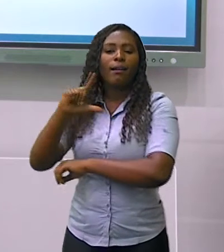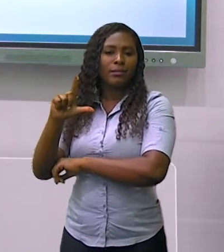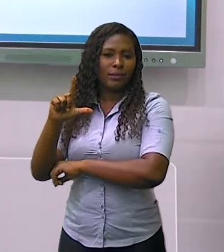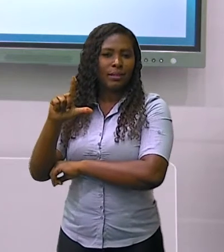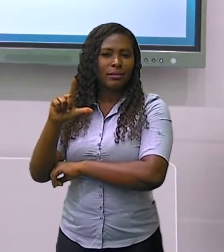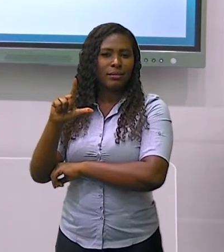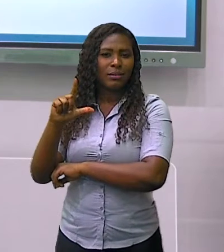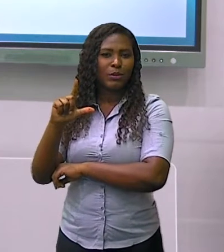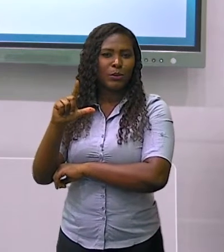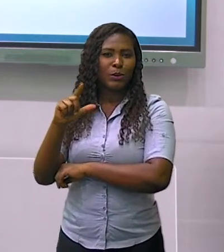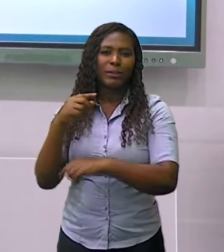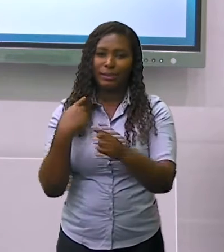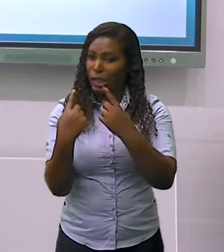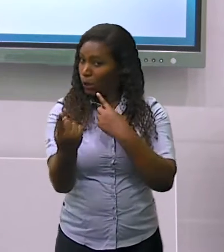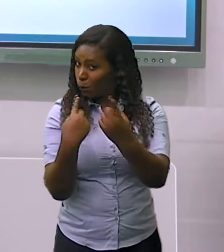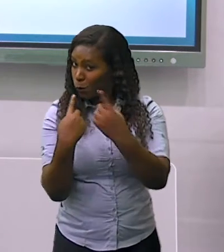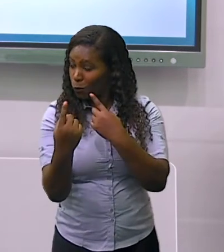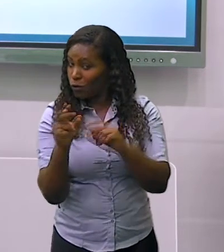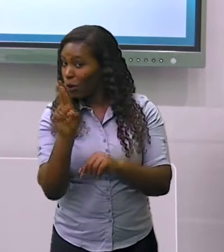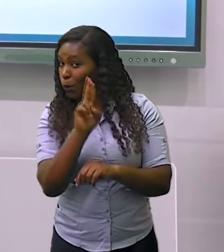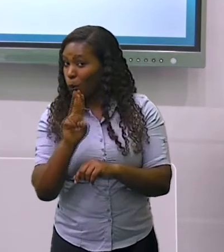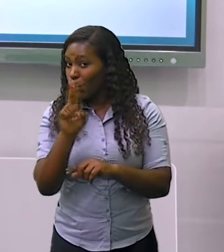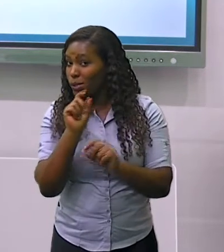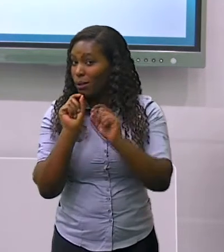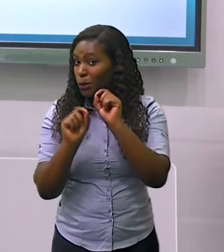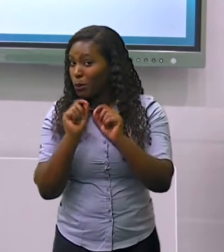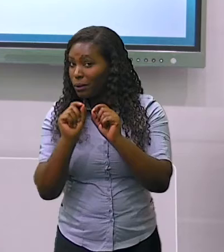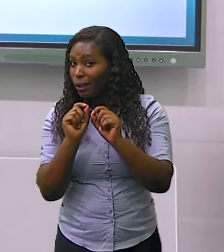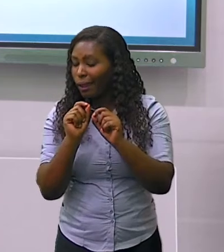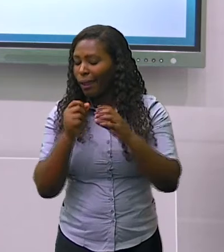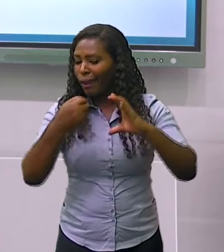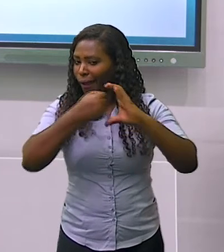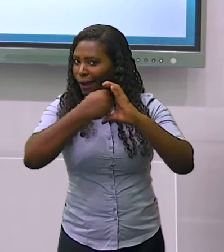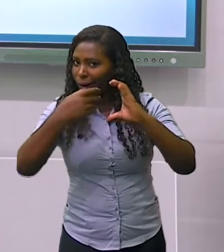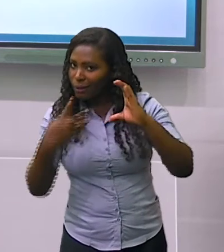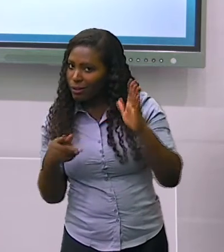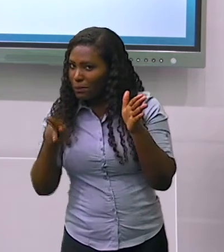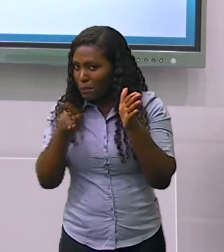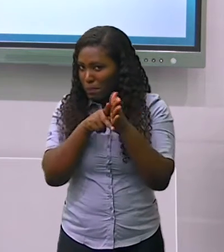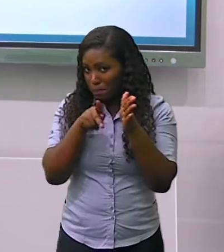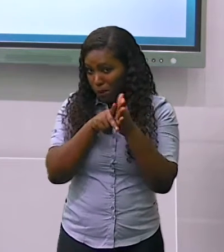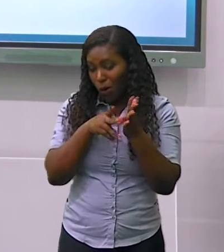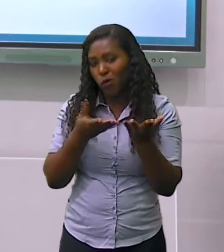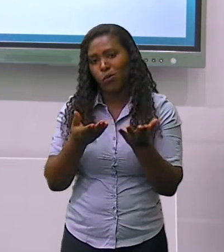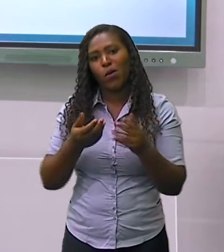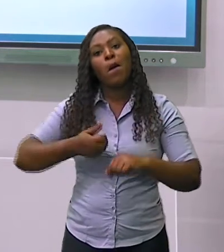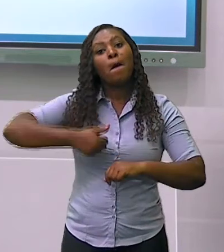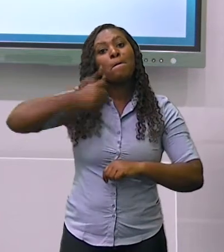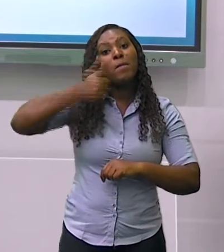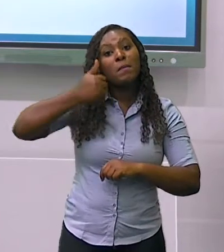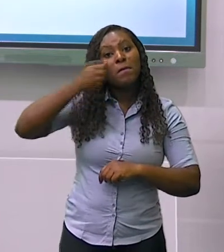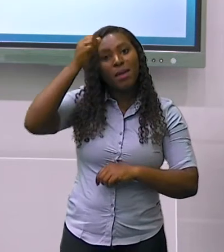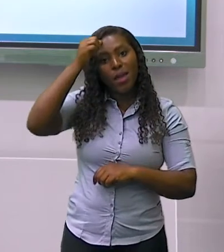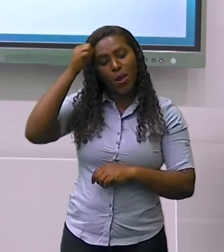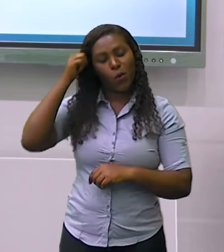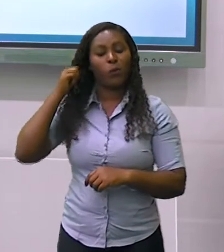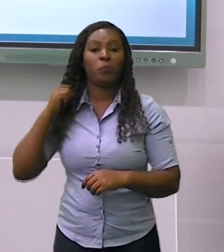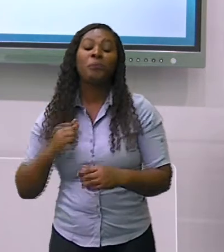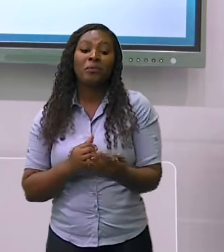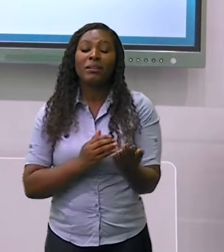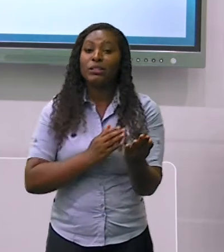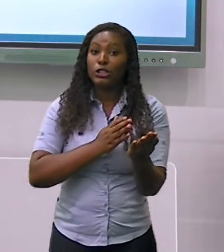com alguns critérios. Os primeiros são a subdivisão entre